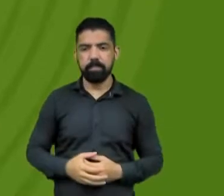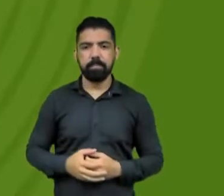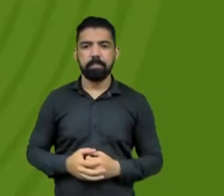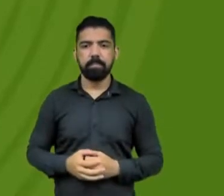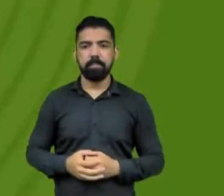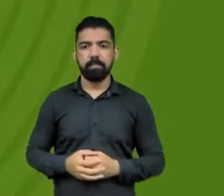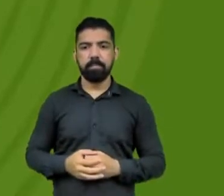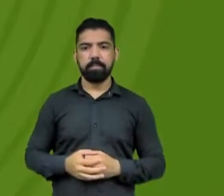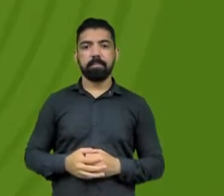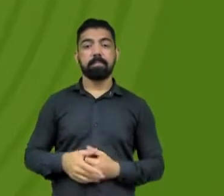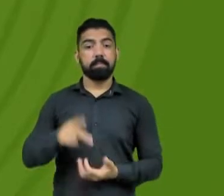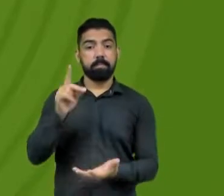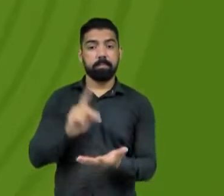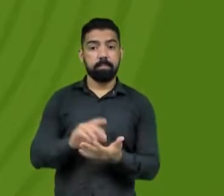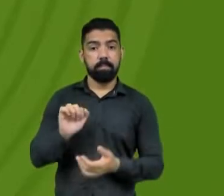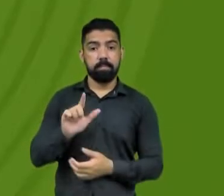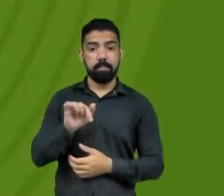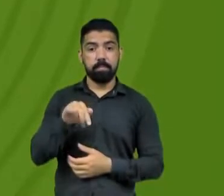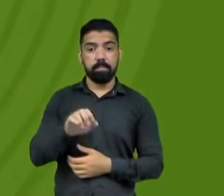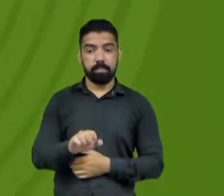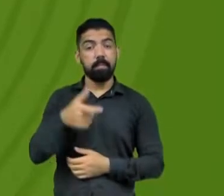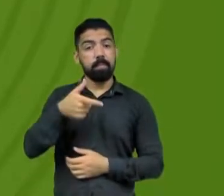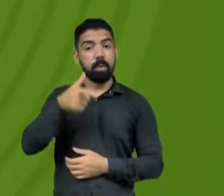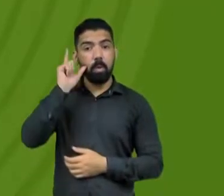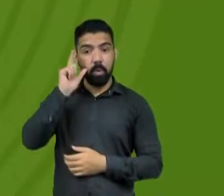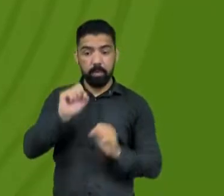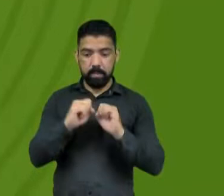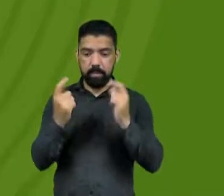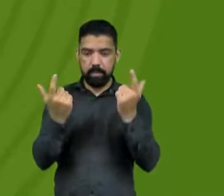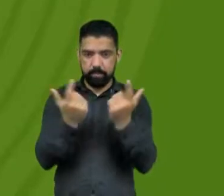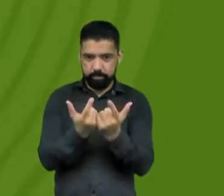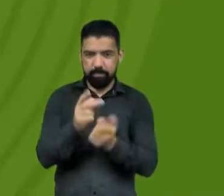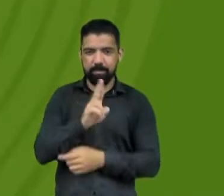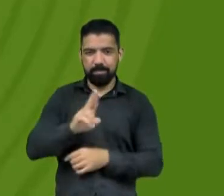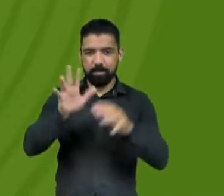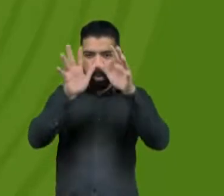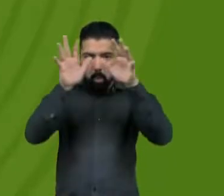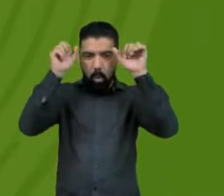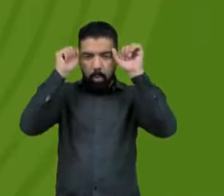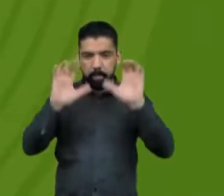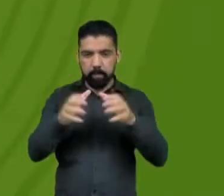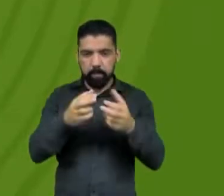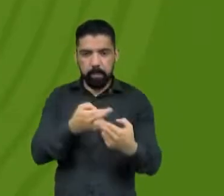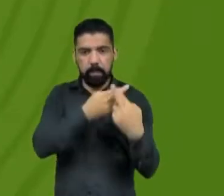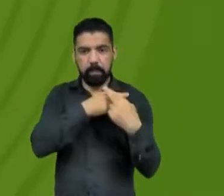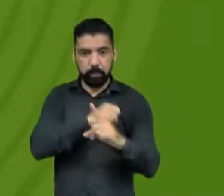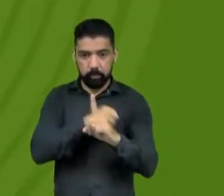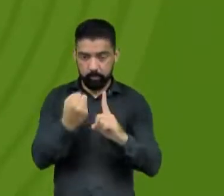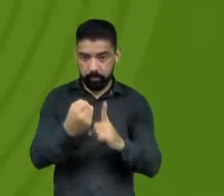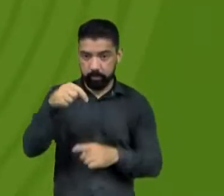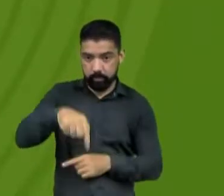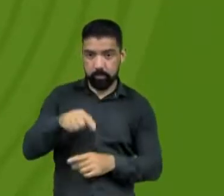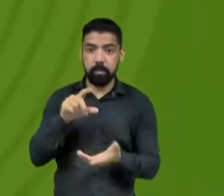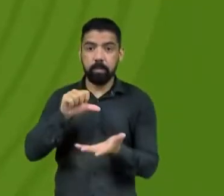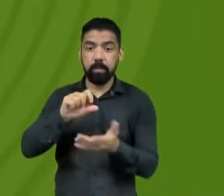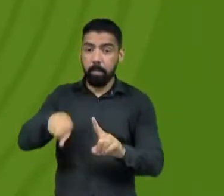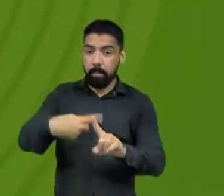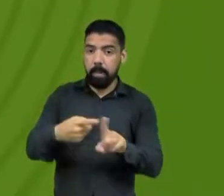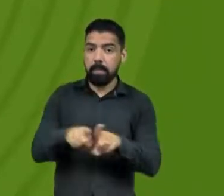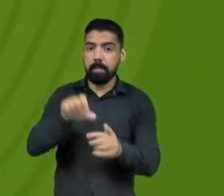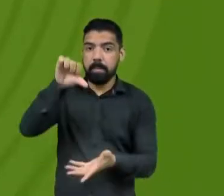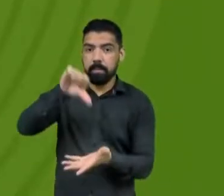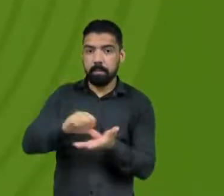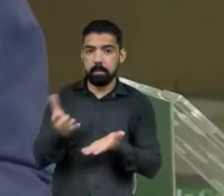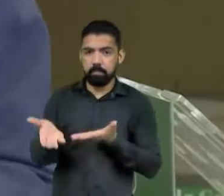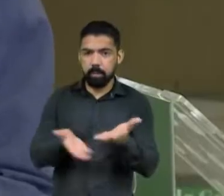Olha, Aline, desde ontem, a Assembleia Legislativa, através do Comitê de Responsabilidade Social e do Centro de Mediação e Gestão de